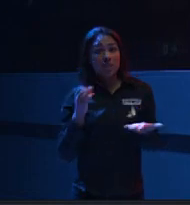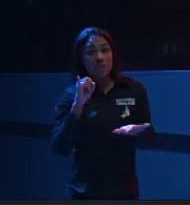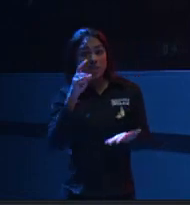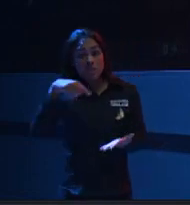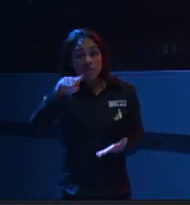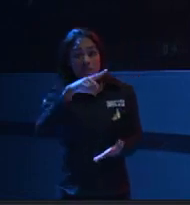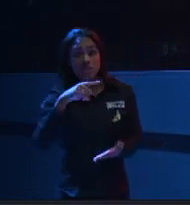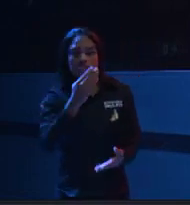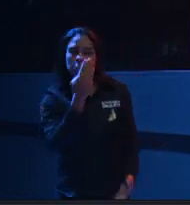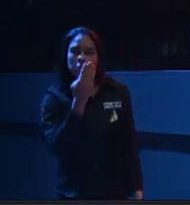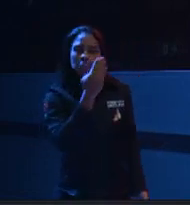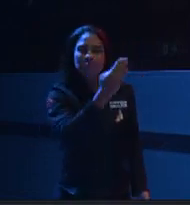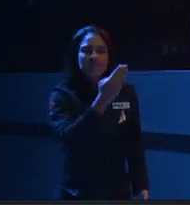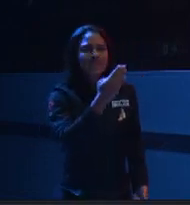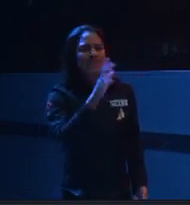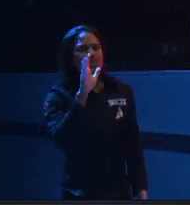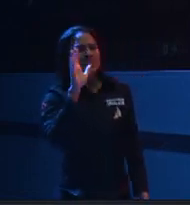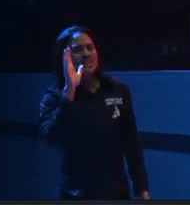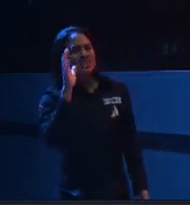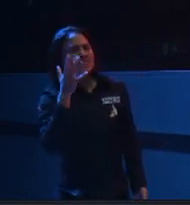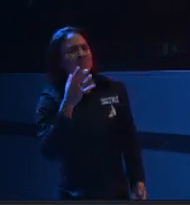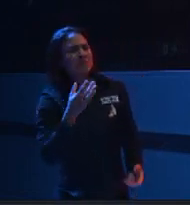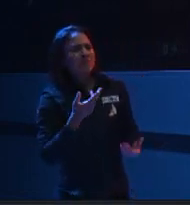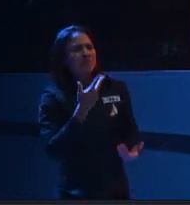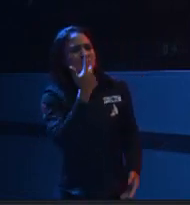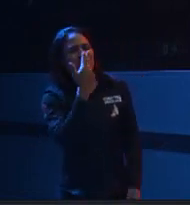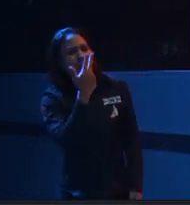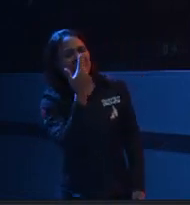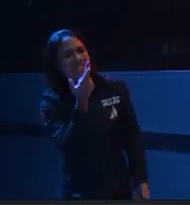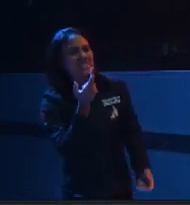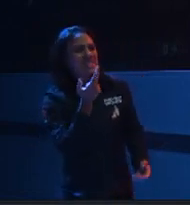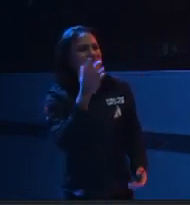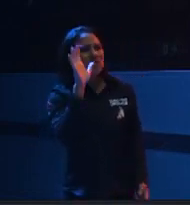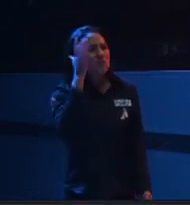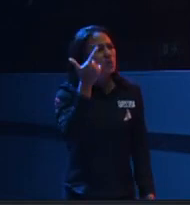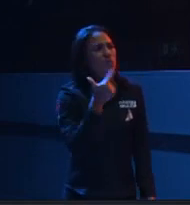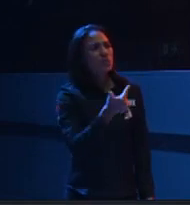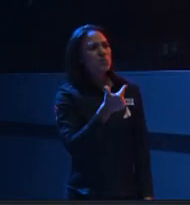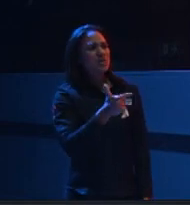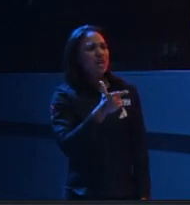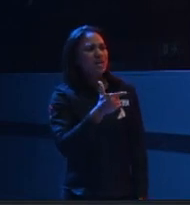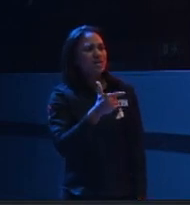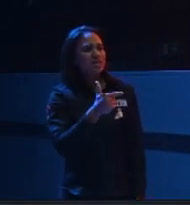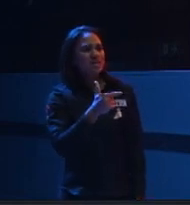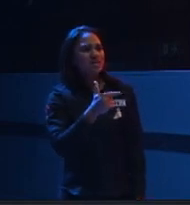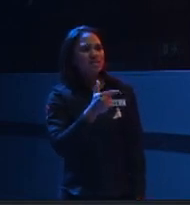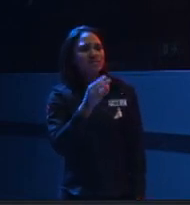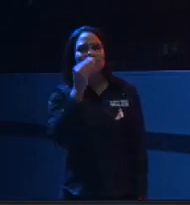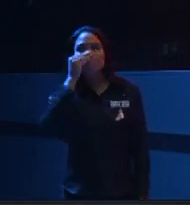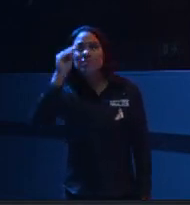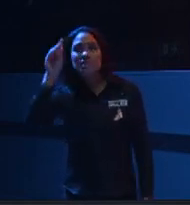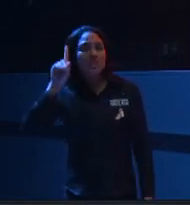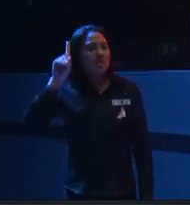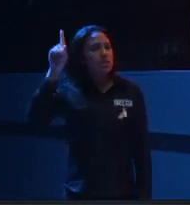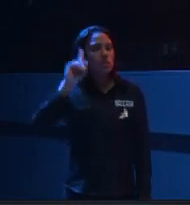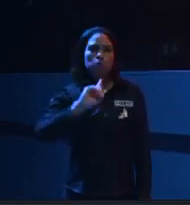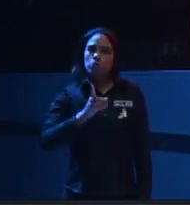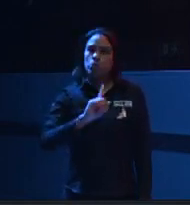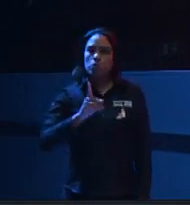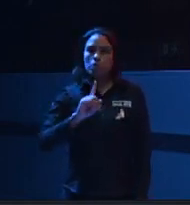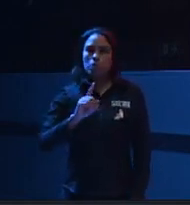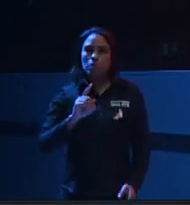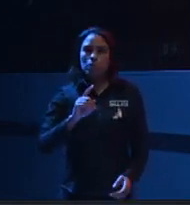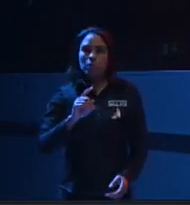solução e não desperdice a resposta de Deus ao seu problema não